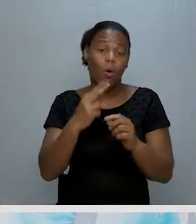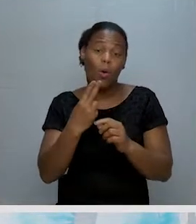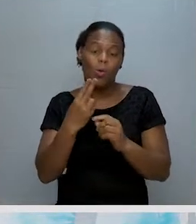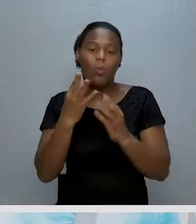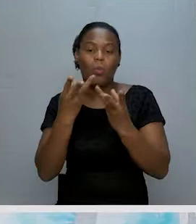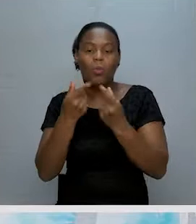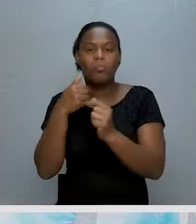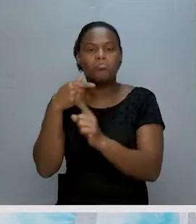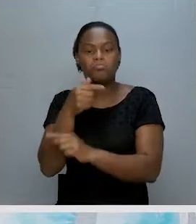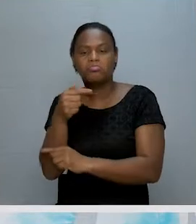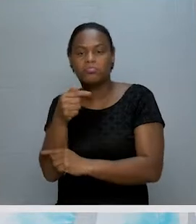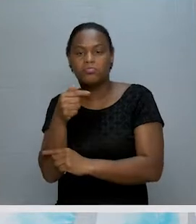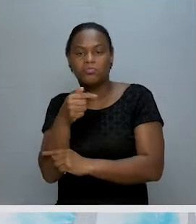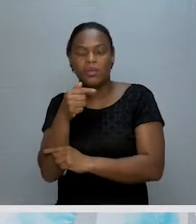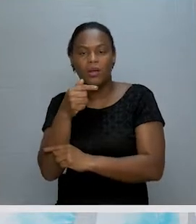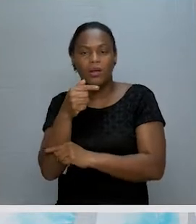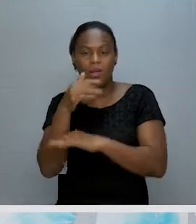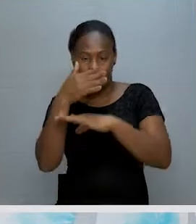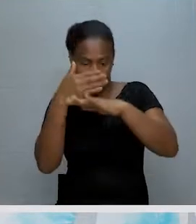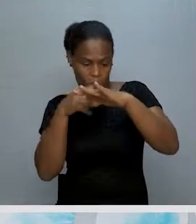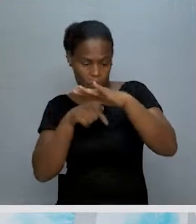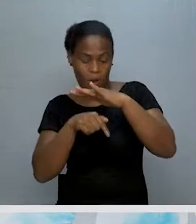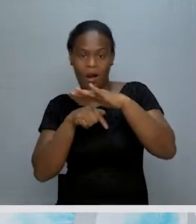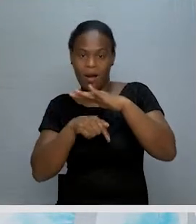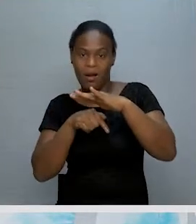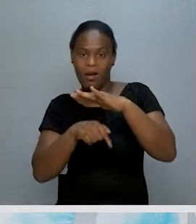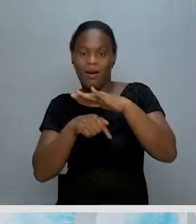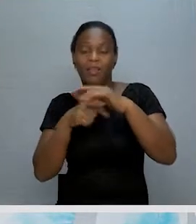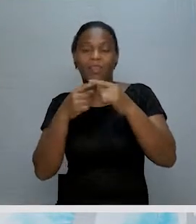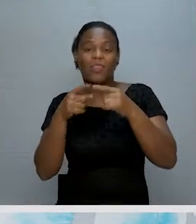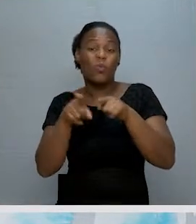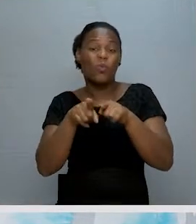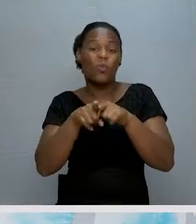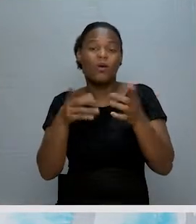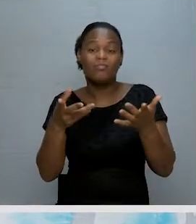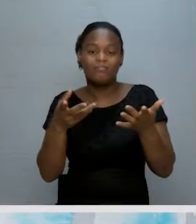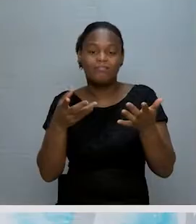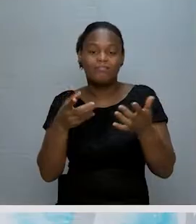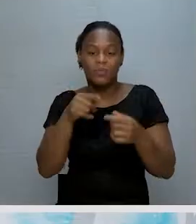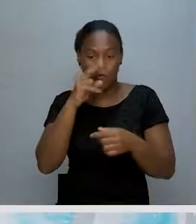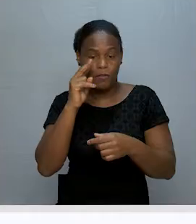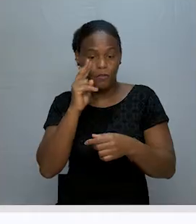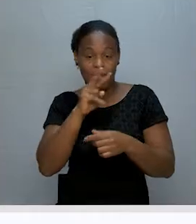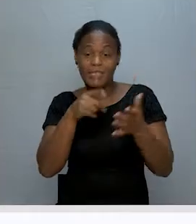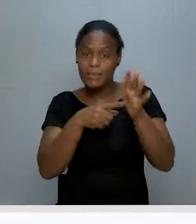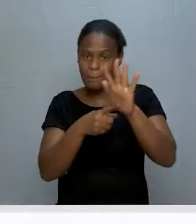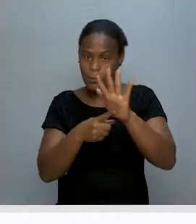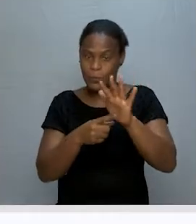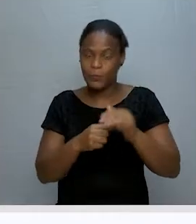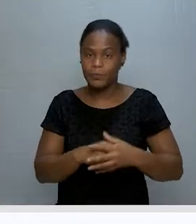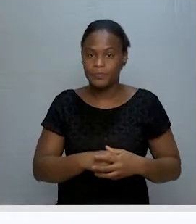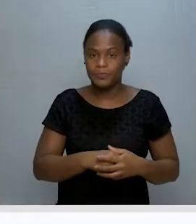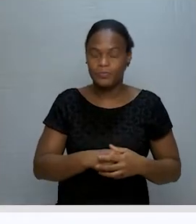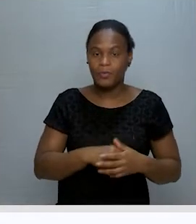a subtração de frações quando os denominadores são iguais? Reparem um